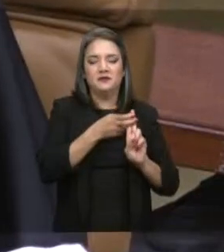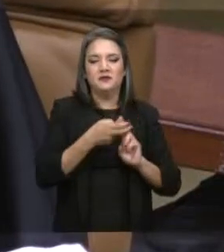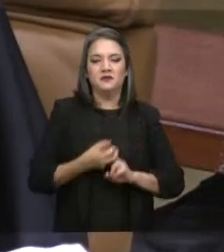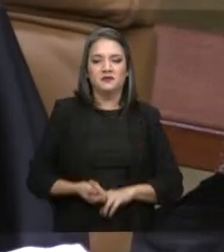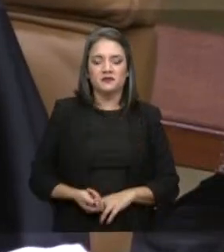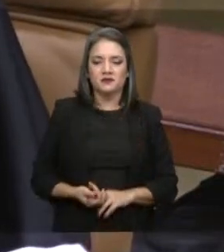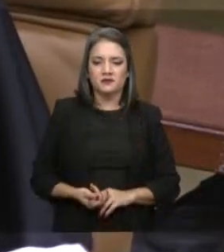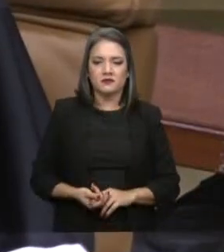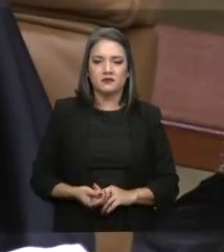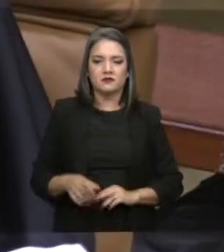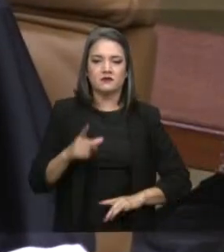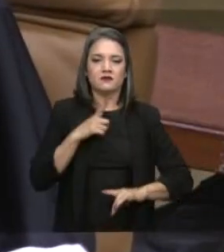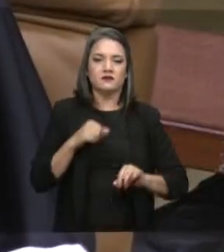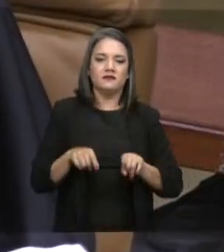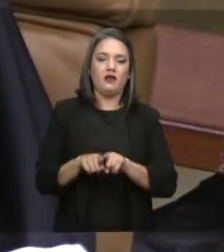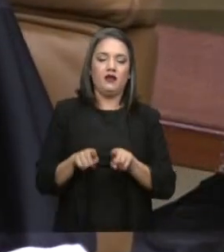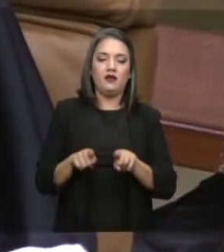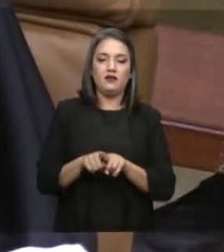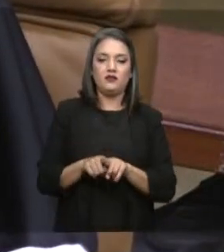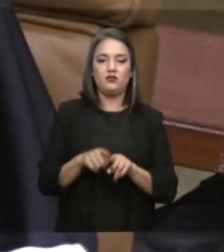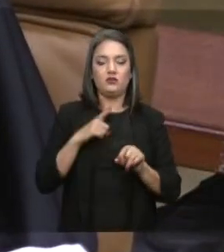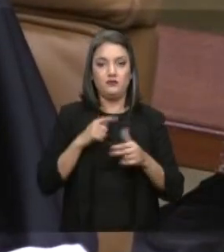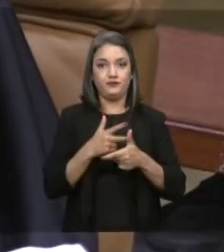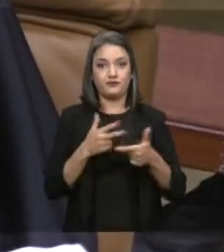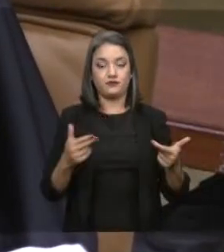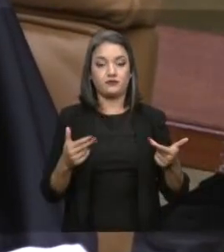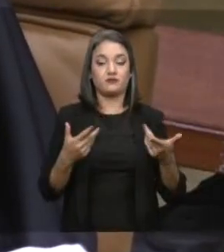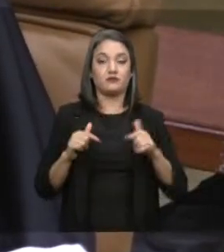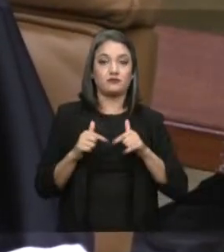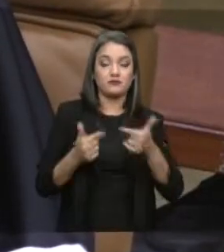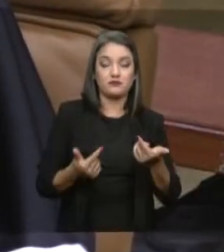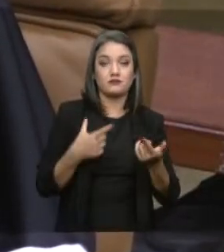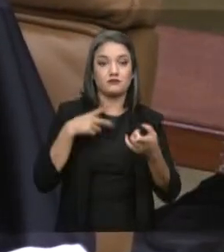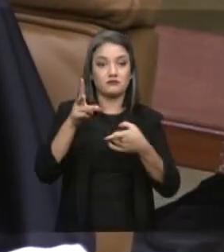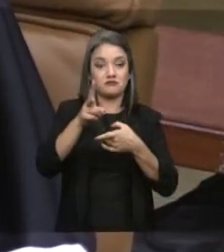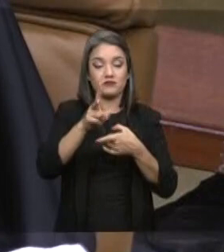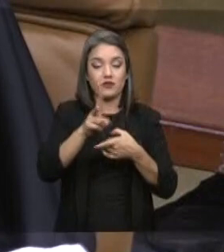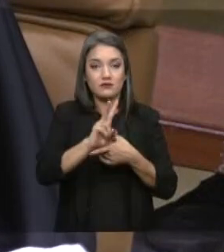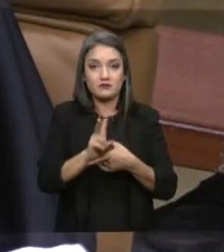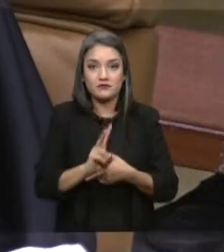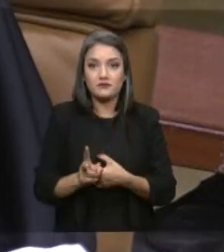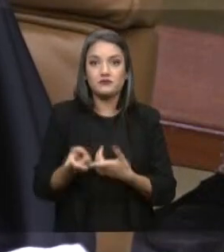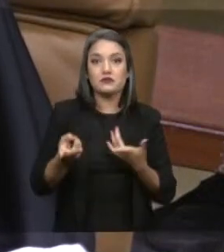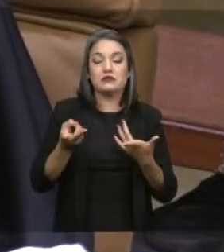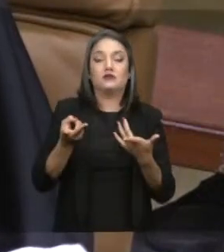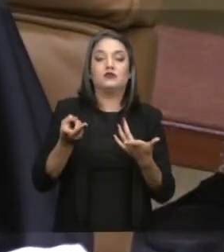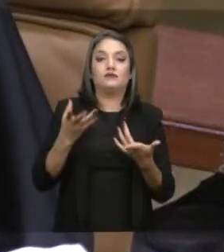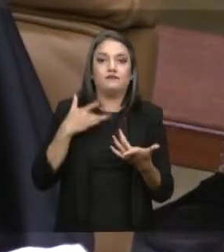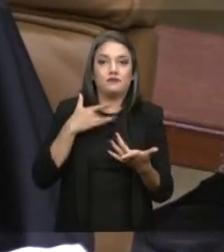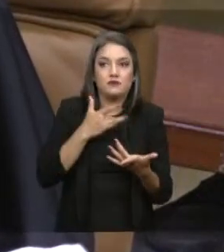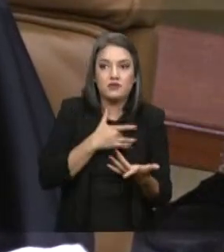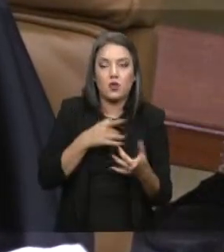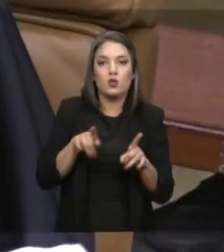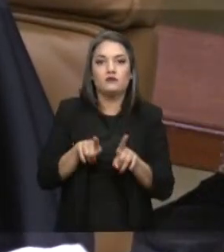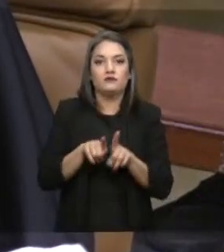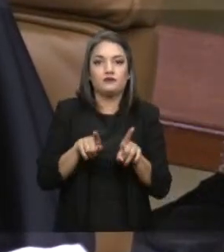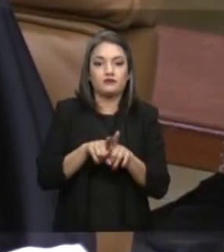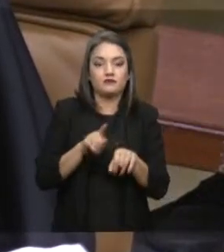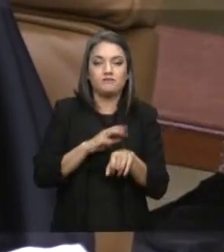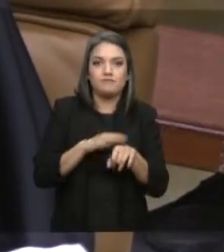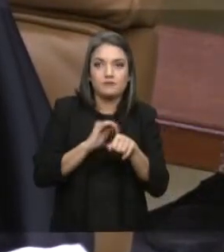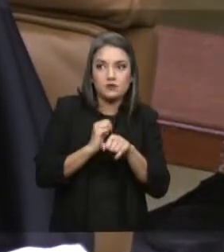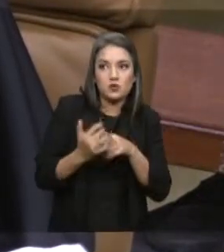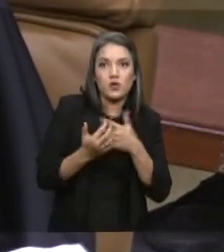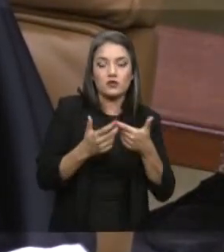se direcionam a execução de ações e Vigilância Sanitária epidemiológica bem como de